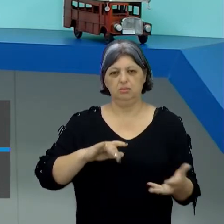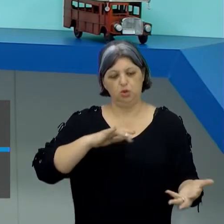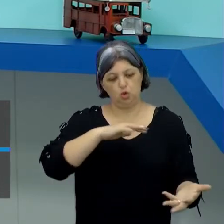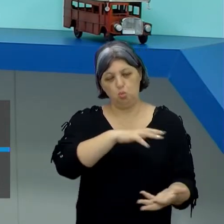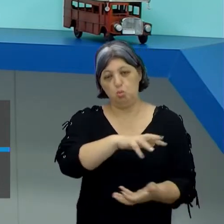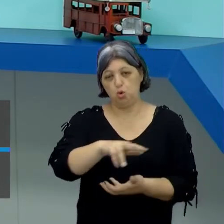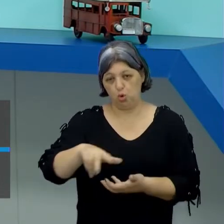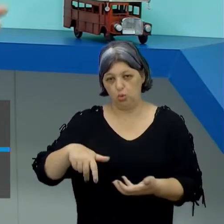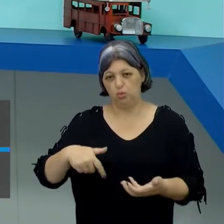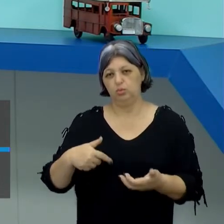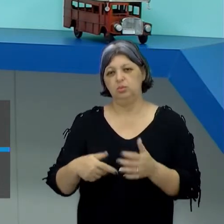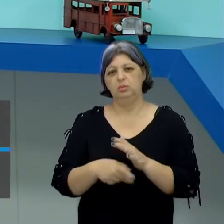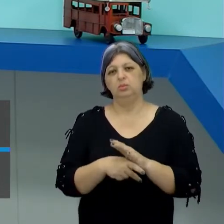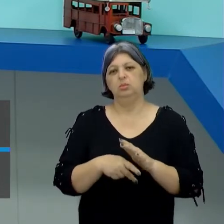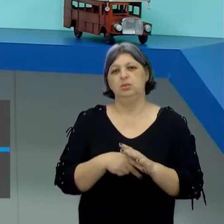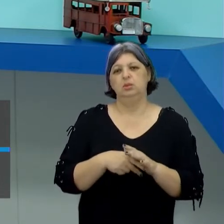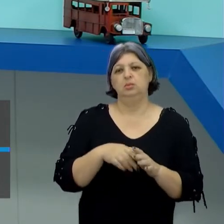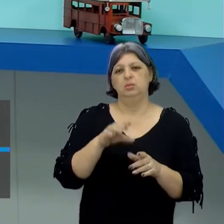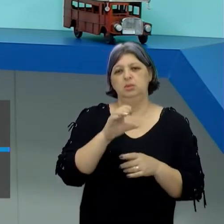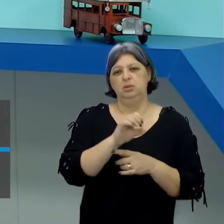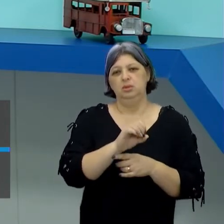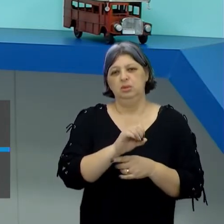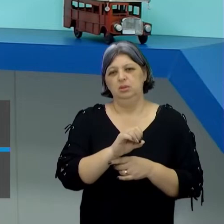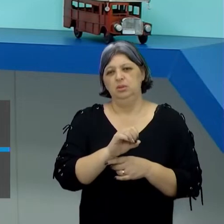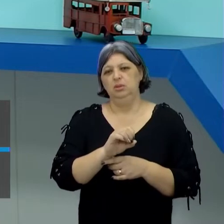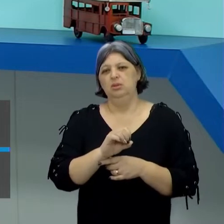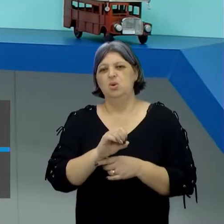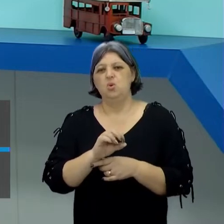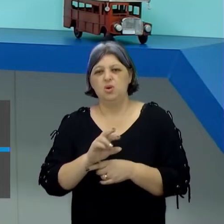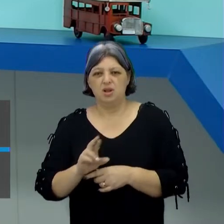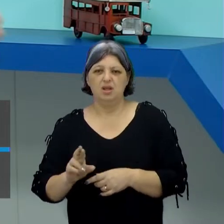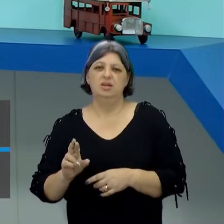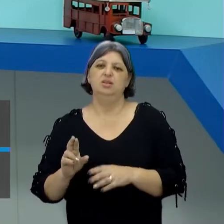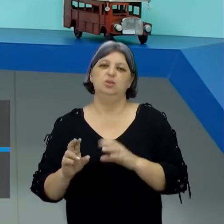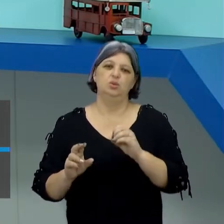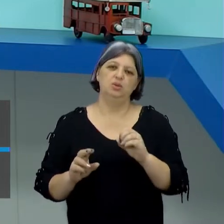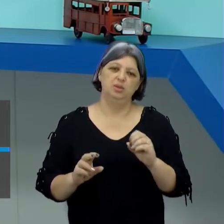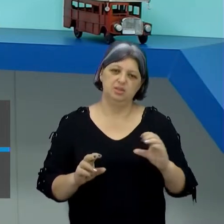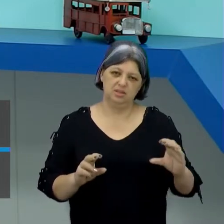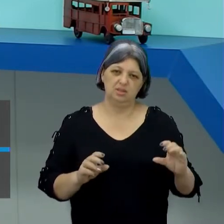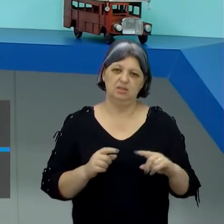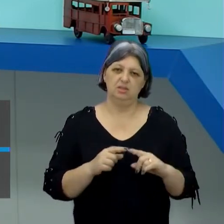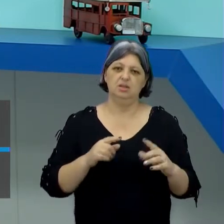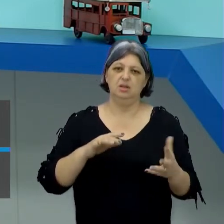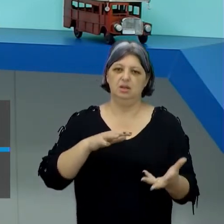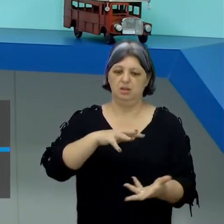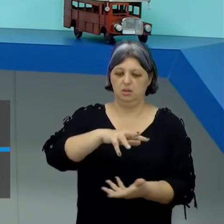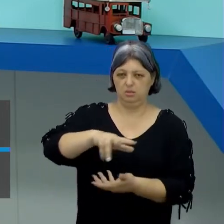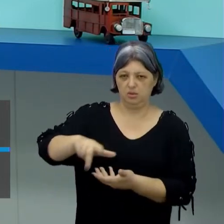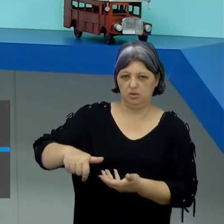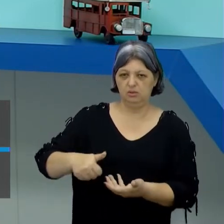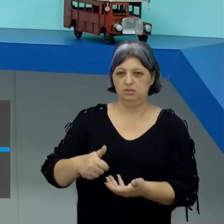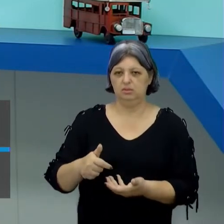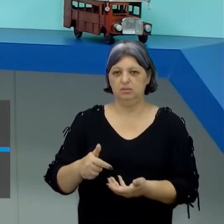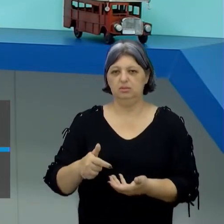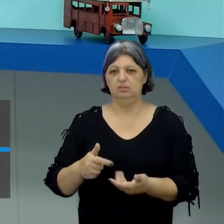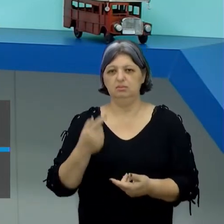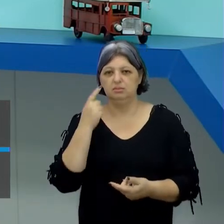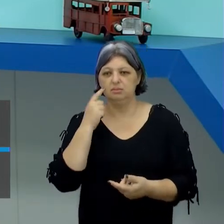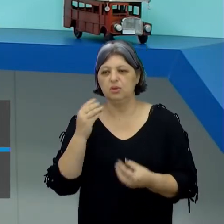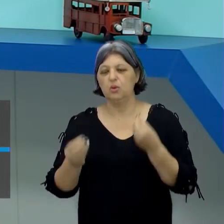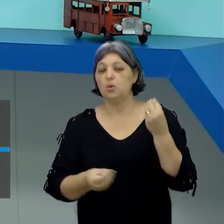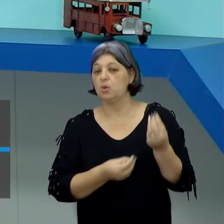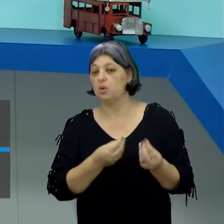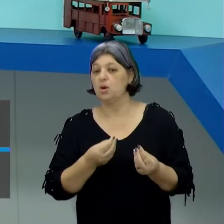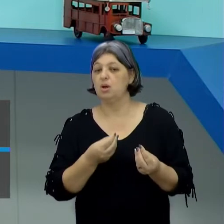visão oriental, né? Que a gente tem Ocidente e Oriente, não tem jeito. Falar que não tem, são dois mundos. Então, pesquisar lá no outro mundo como que está